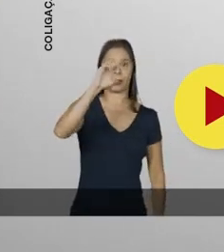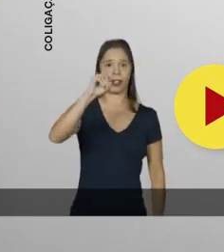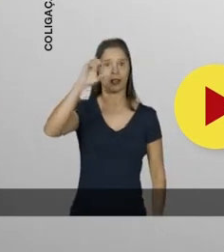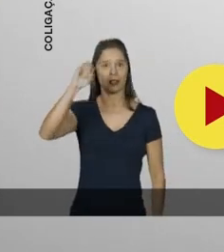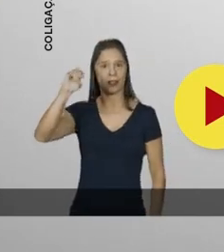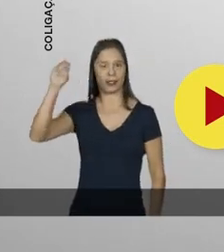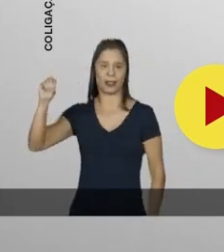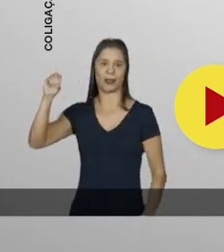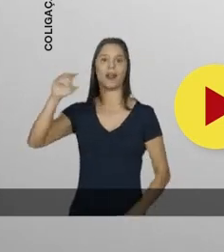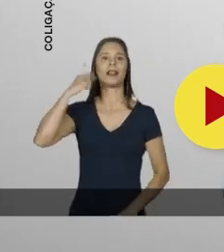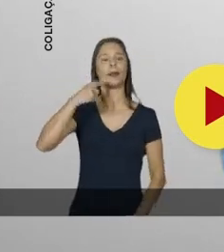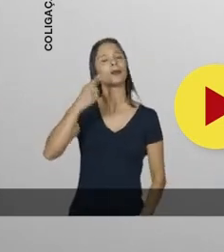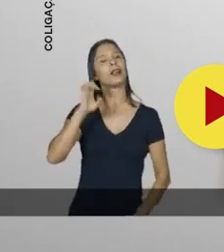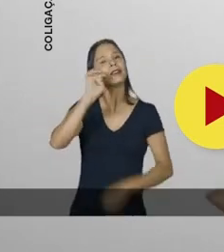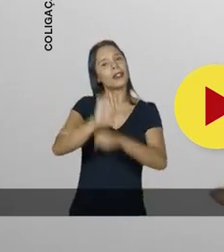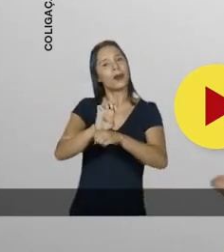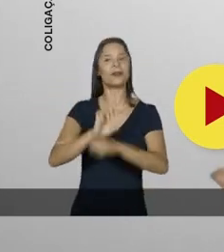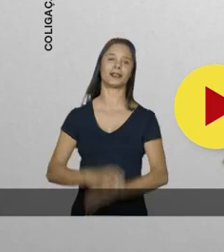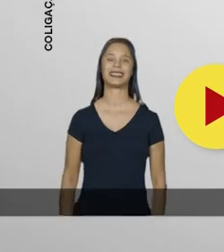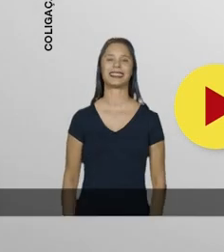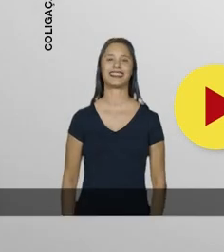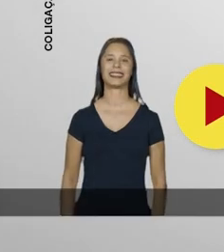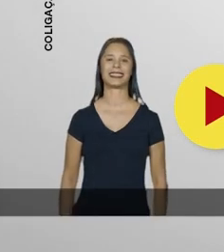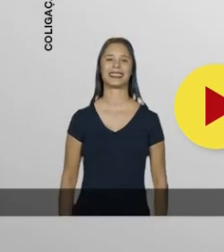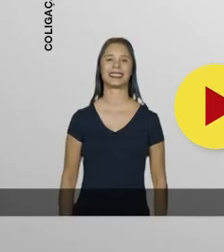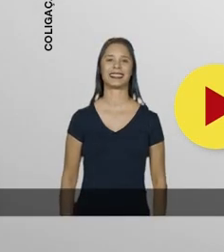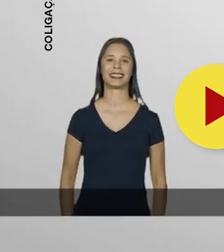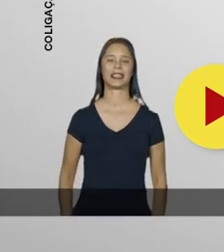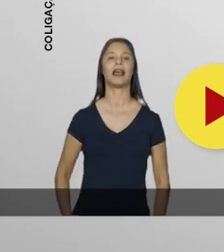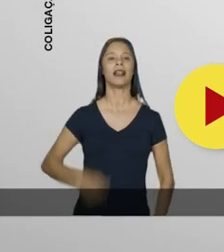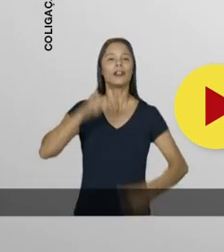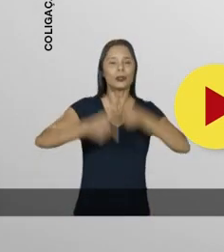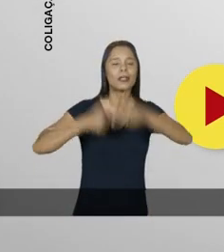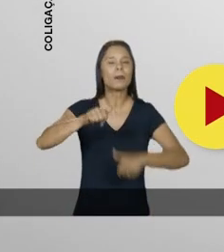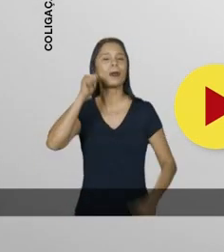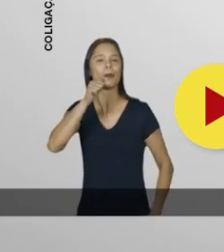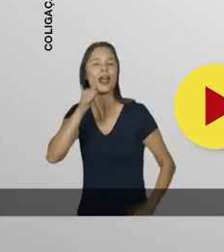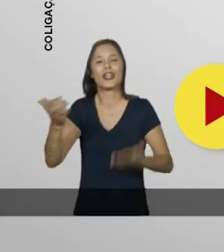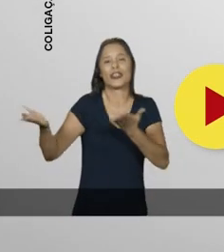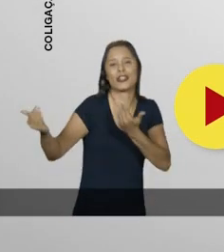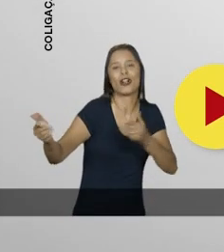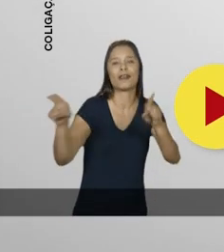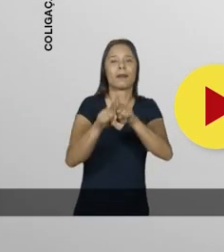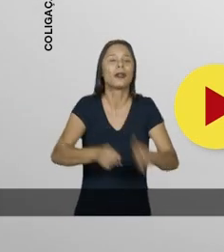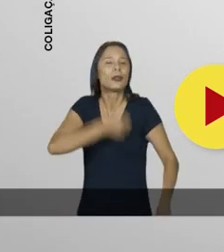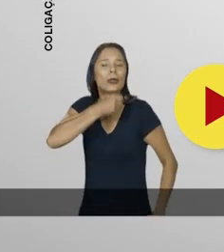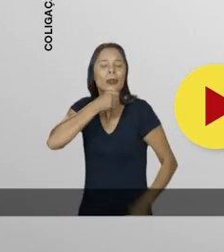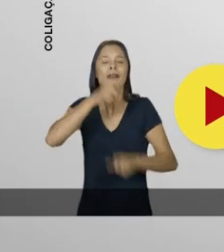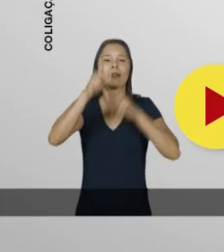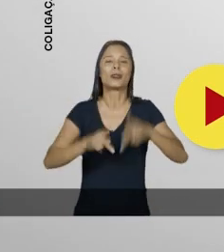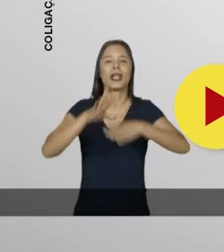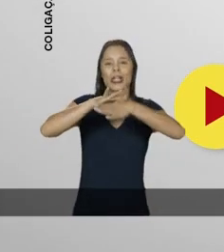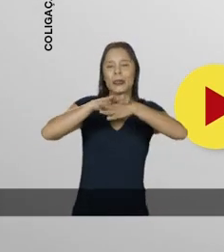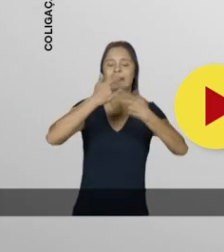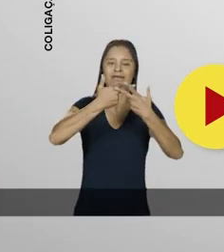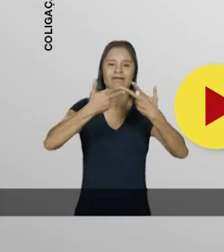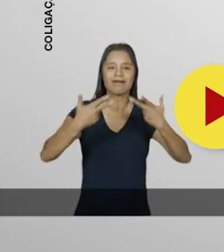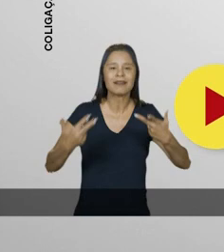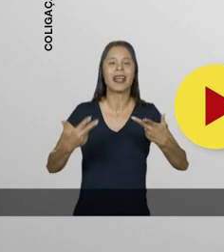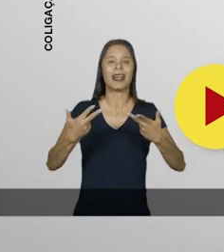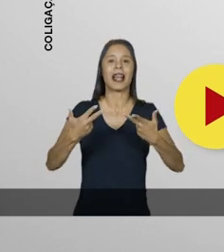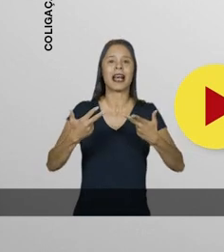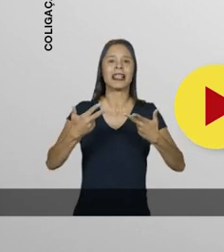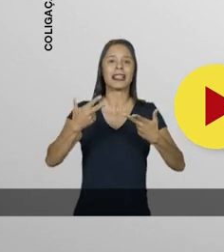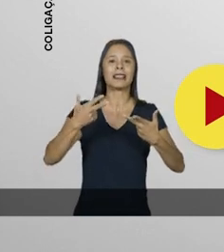Doutora Ariágina, estadual 10 mil. Em defesa da mulher, do jovem, do idoso, dos portadores de doenças